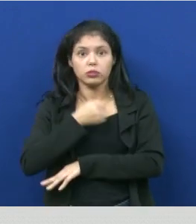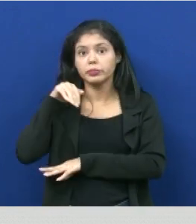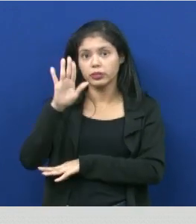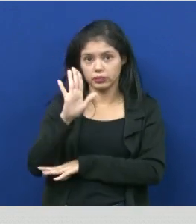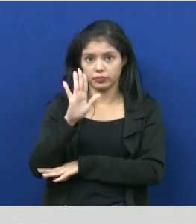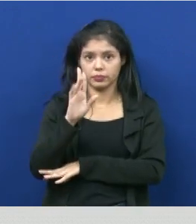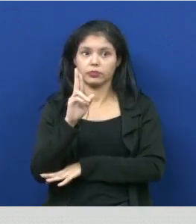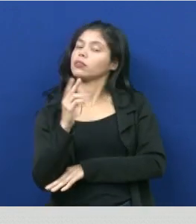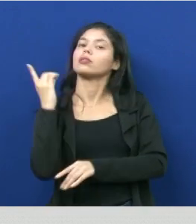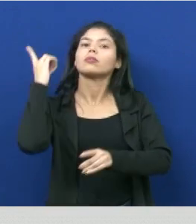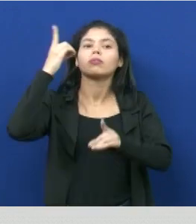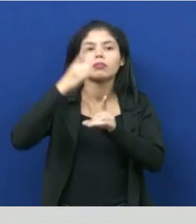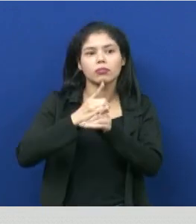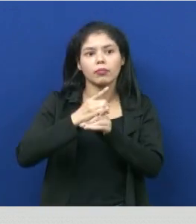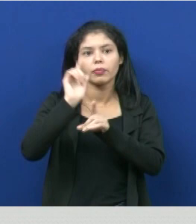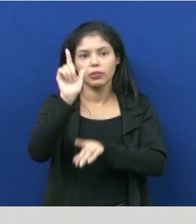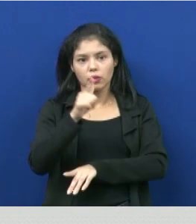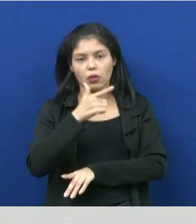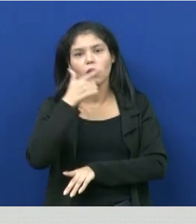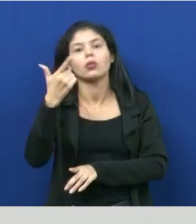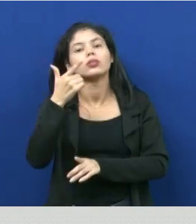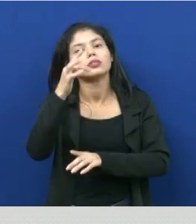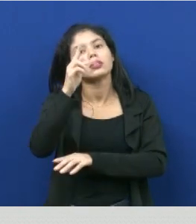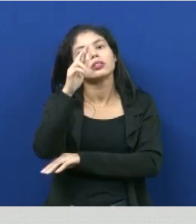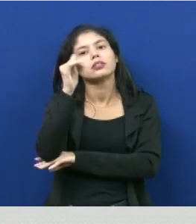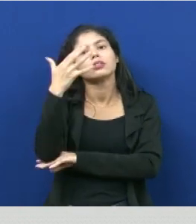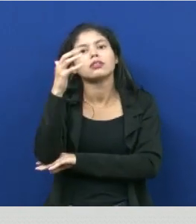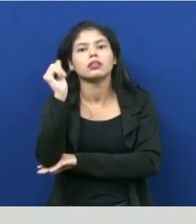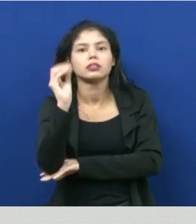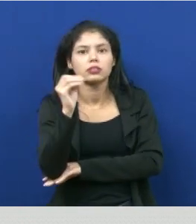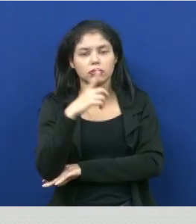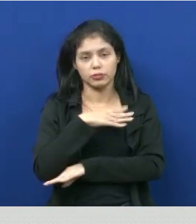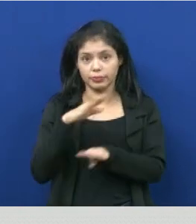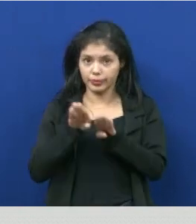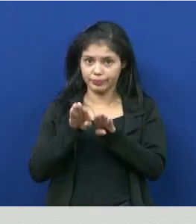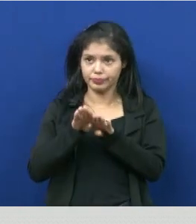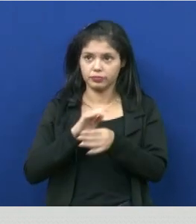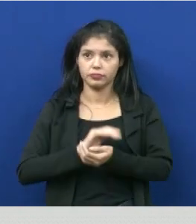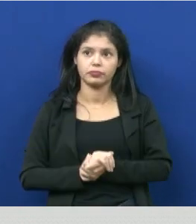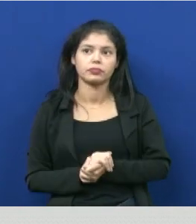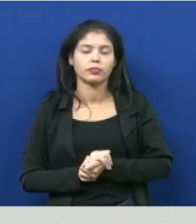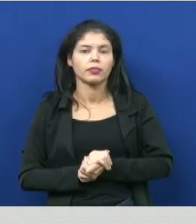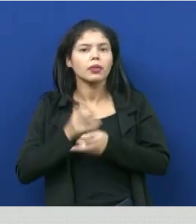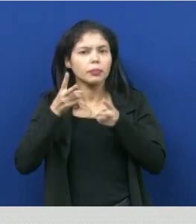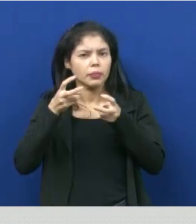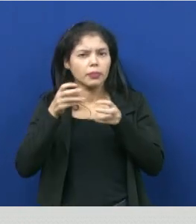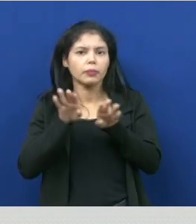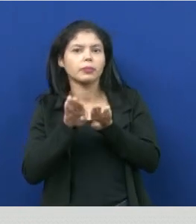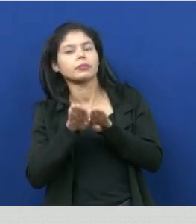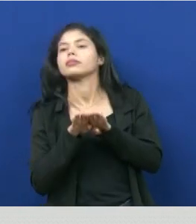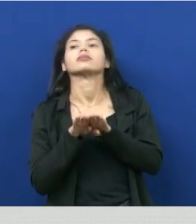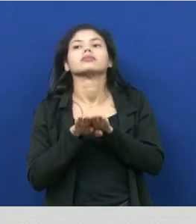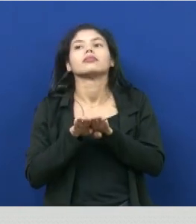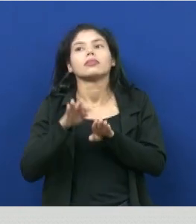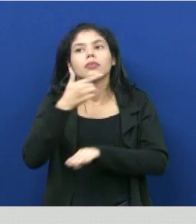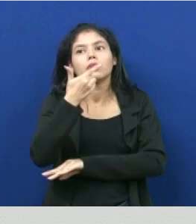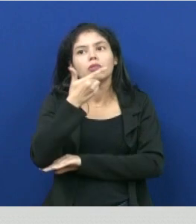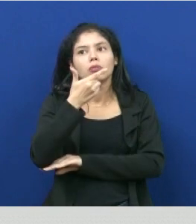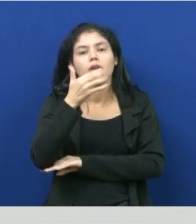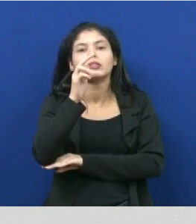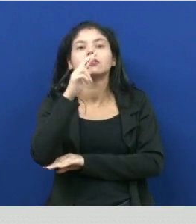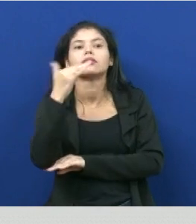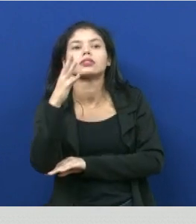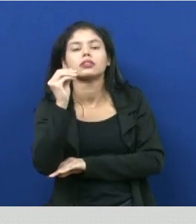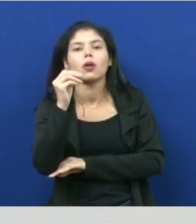maiores? Eu encontraria outras frações proporcionais também. Para você verificar se duas frações